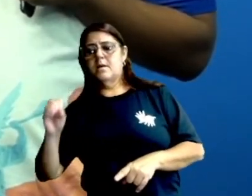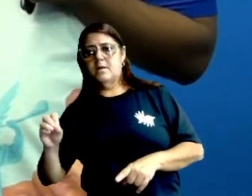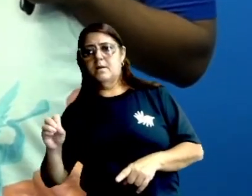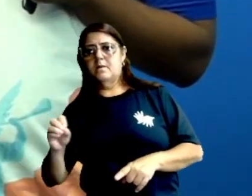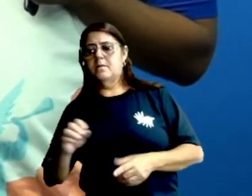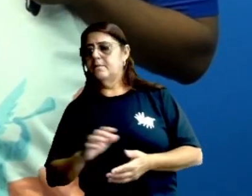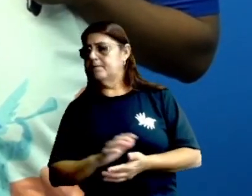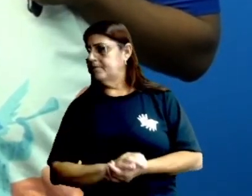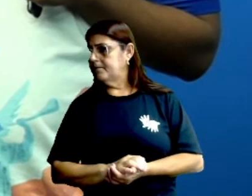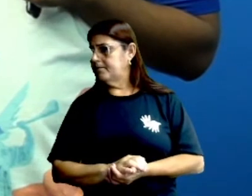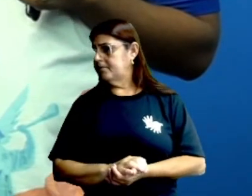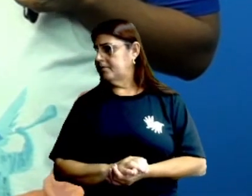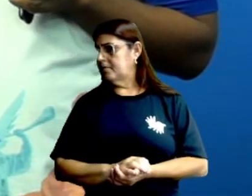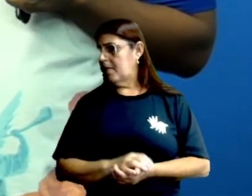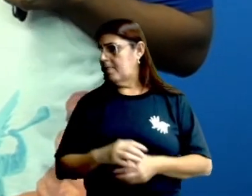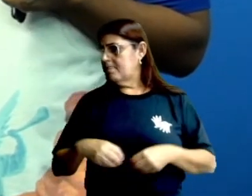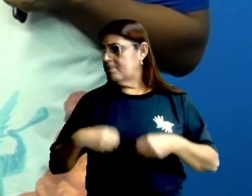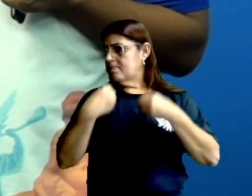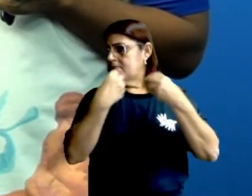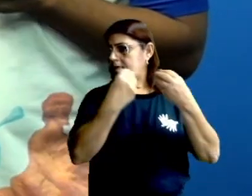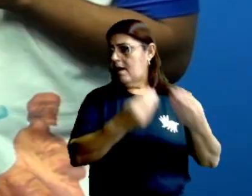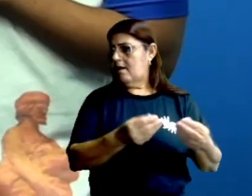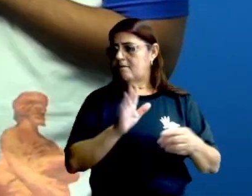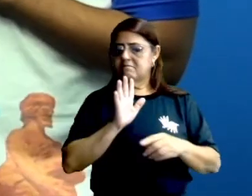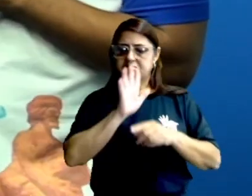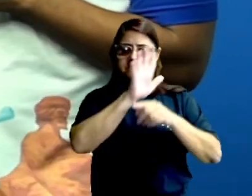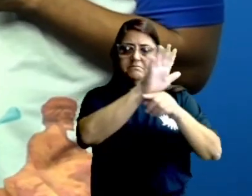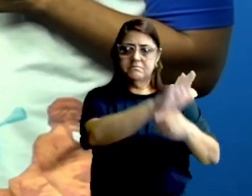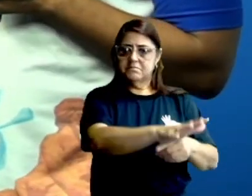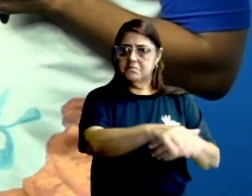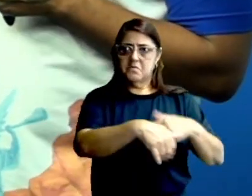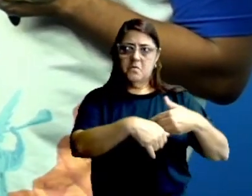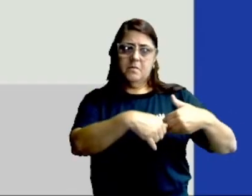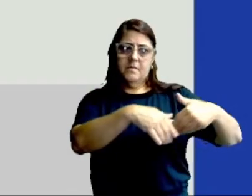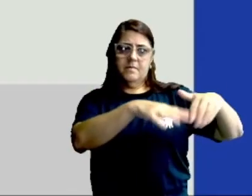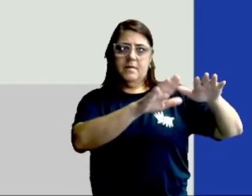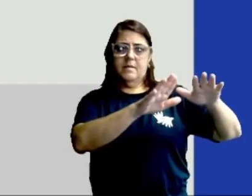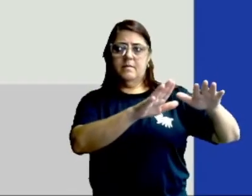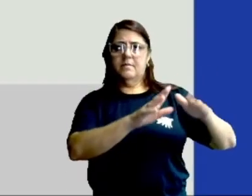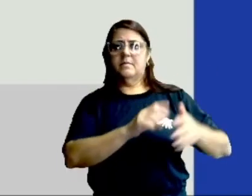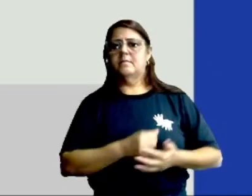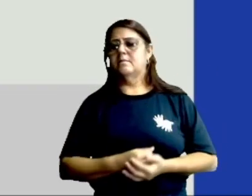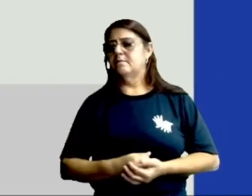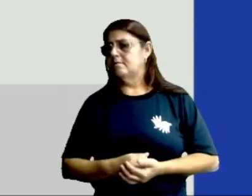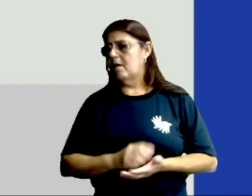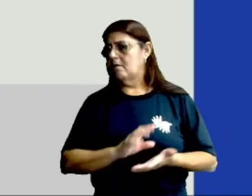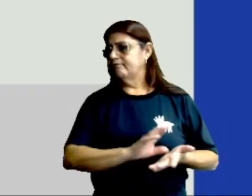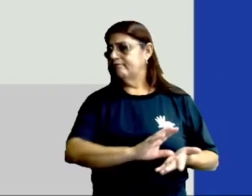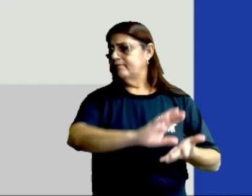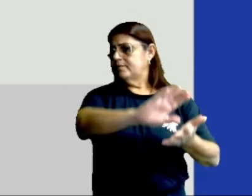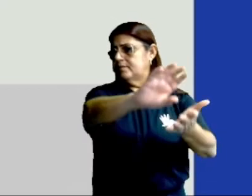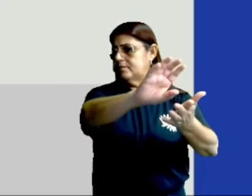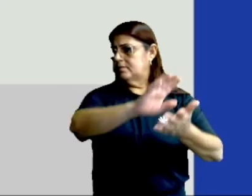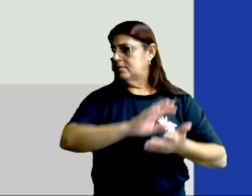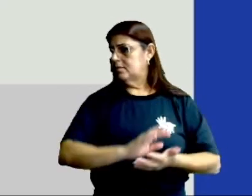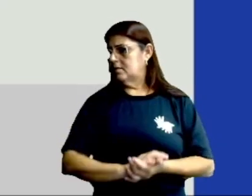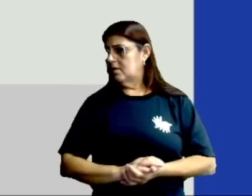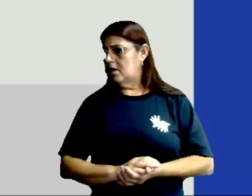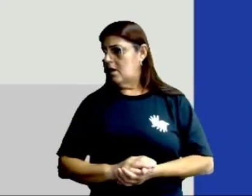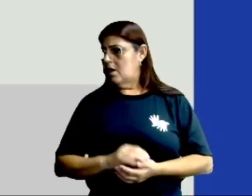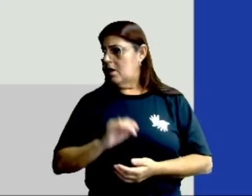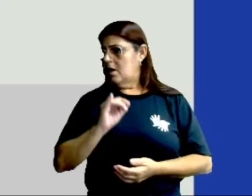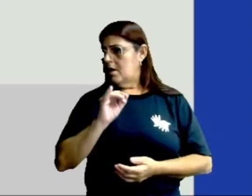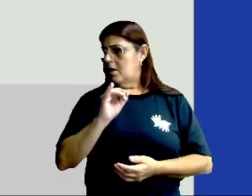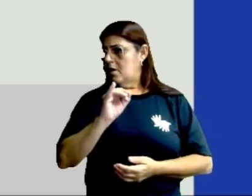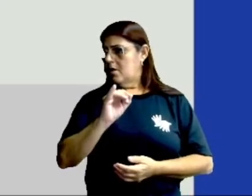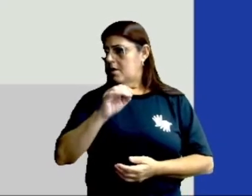Inca lá, né? Era dado para ele como tributo, certo? Então a maior parte era devolvido para ele, certo? Então vamos lá. O Império